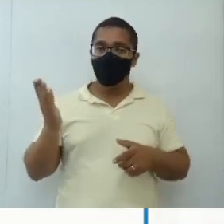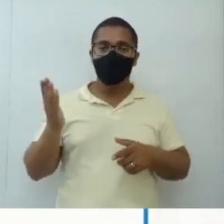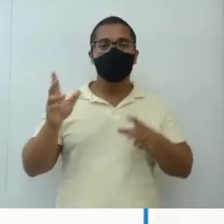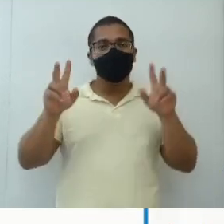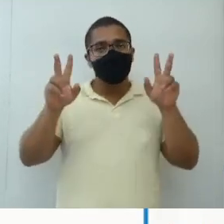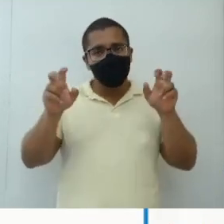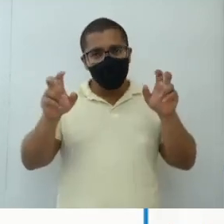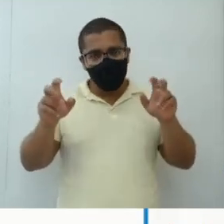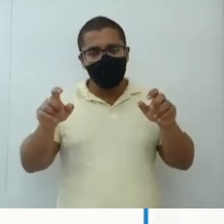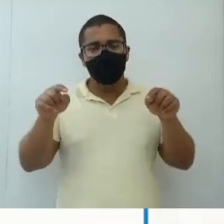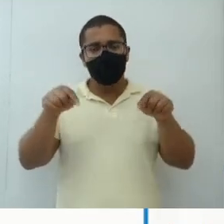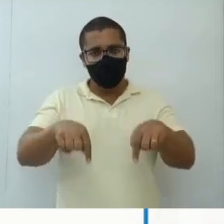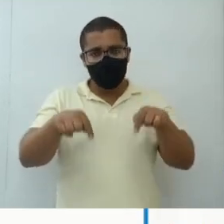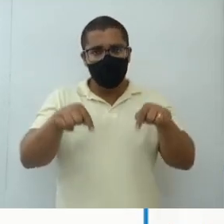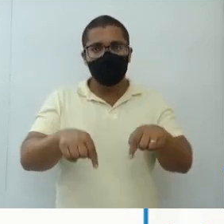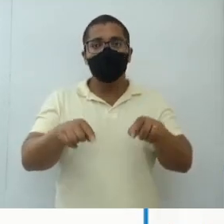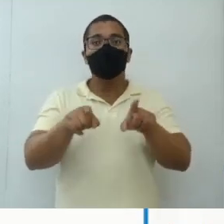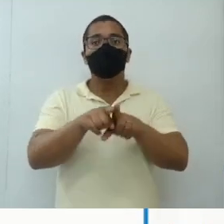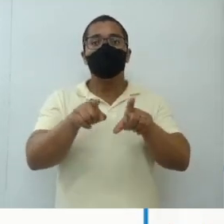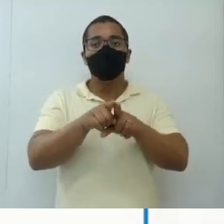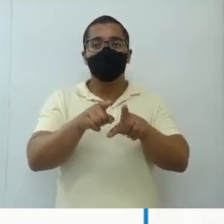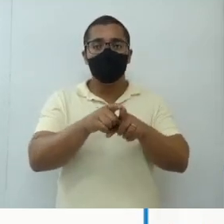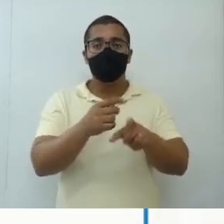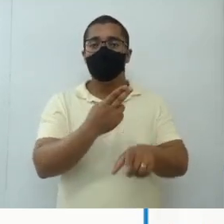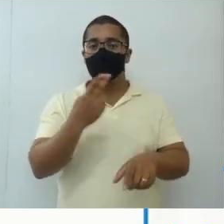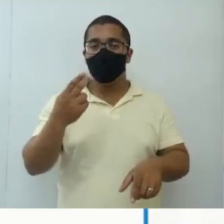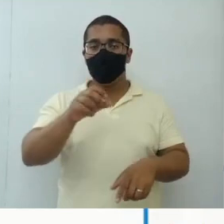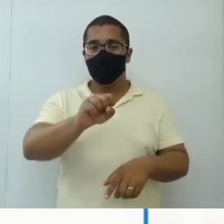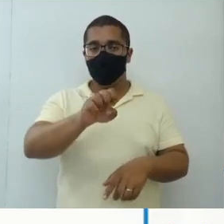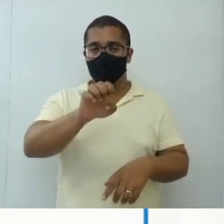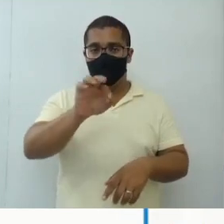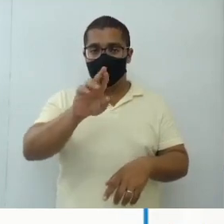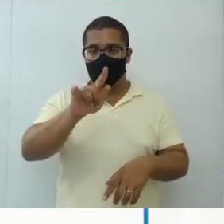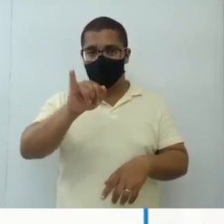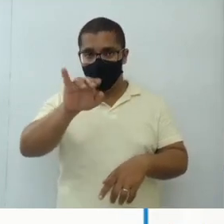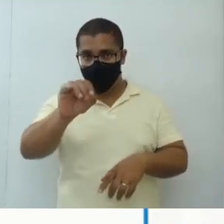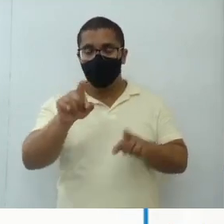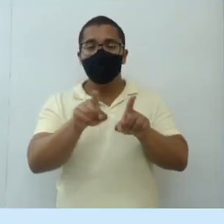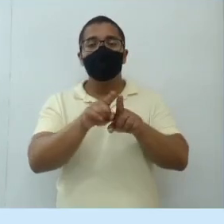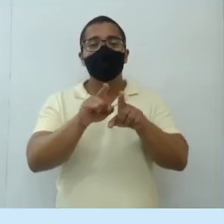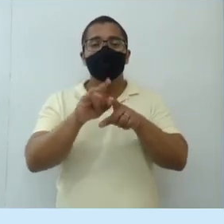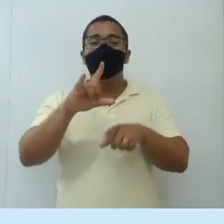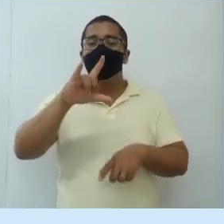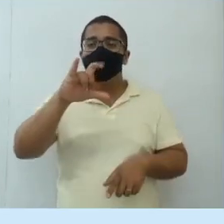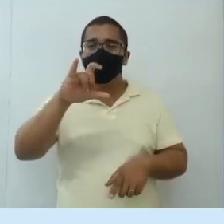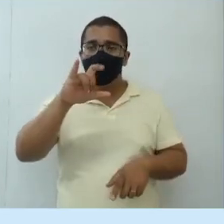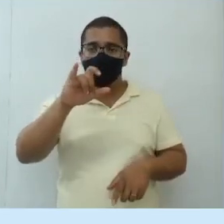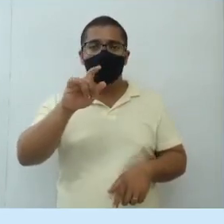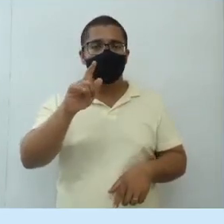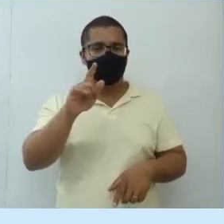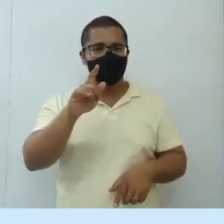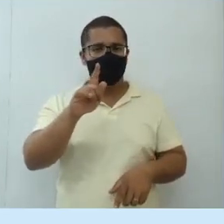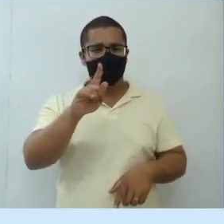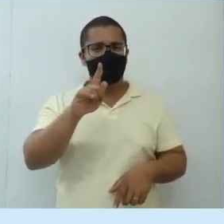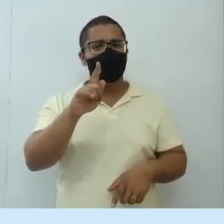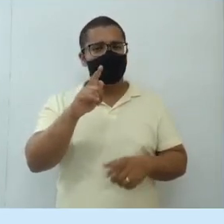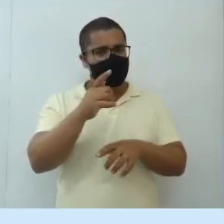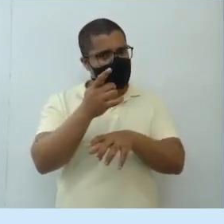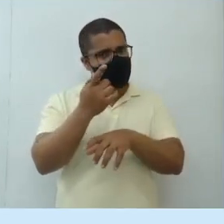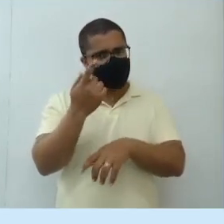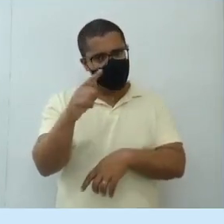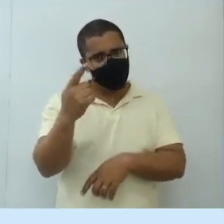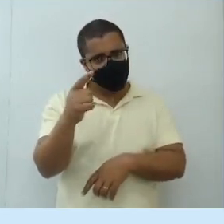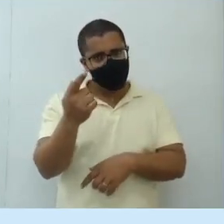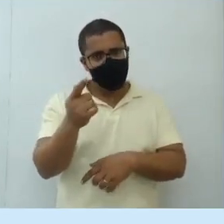anúncio o nosso trabalho da unidade tá e o meu nome Sérgio Bezerra minha página de geografia se vocês quiserem seguir ficarei muito feliz